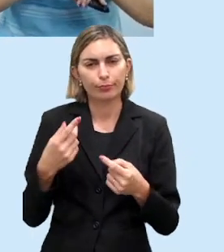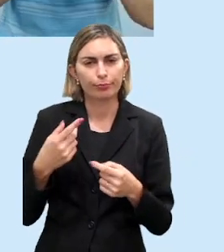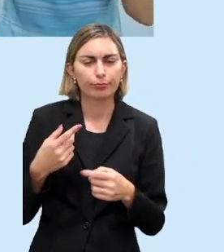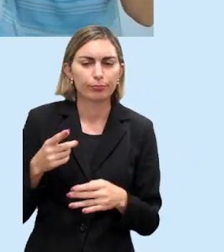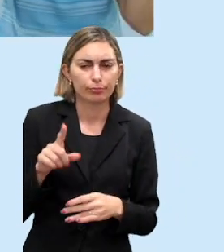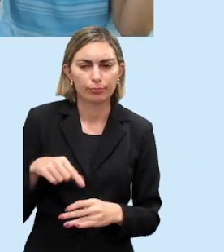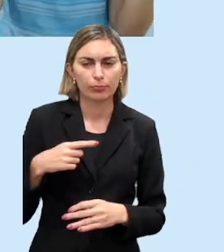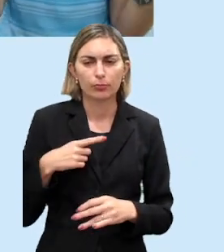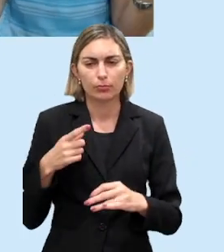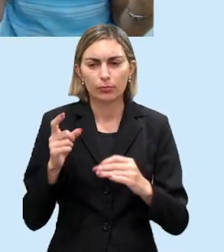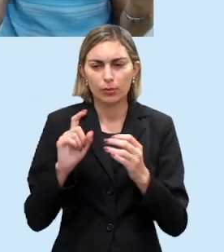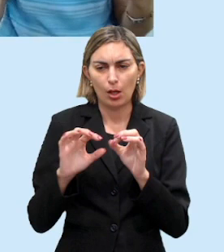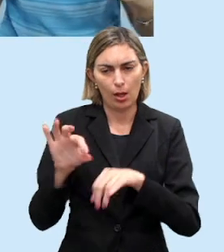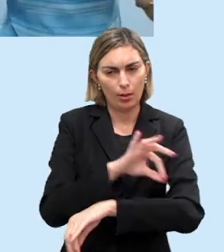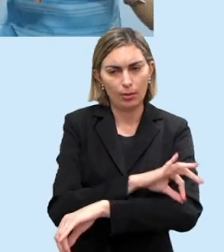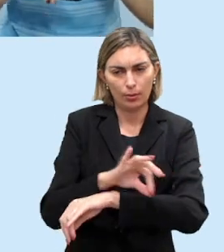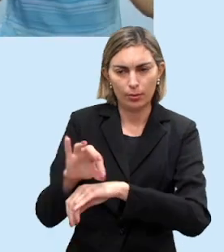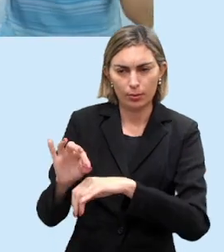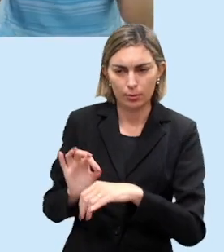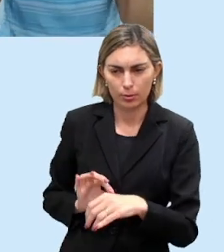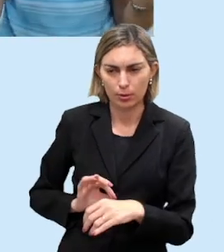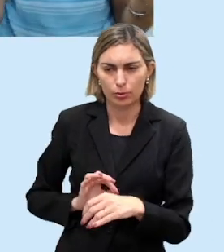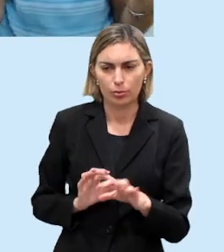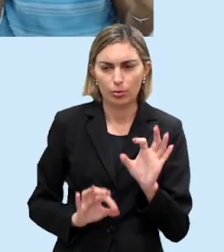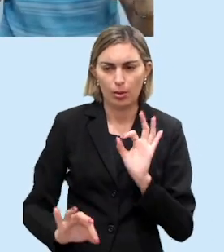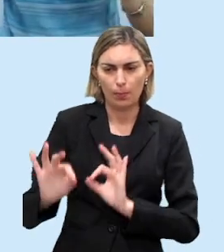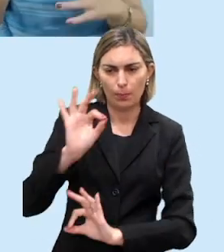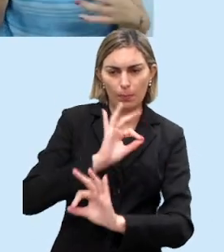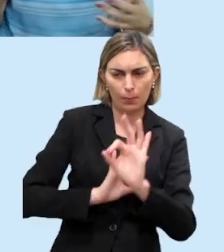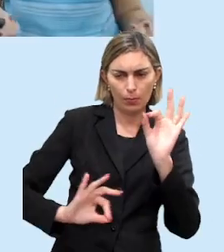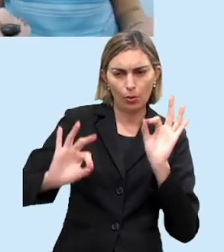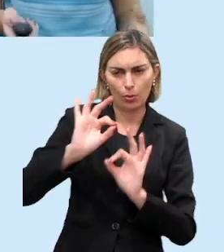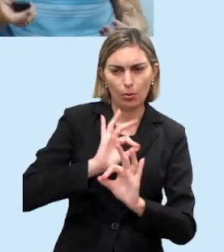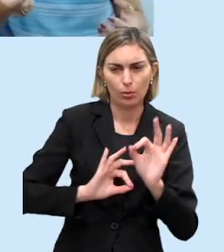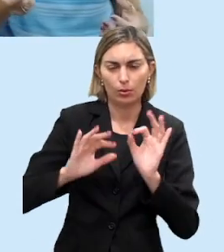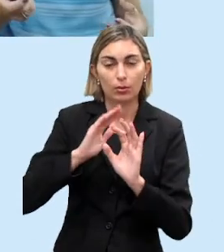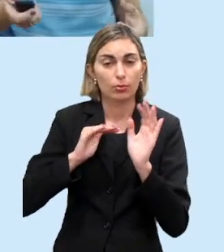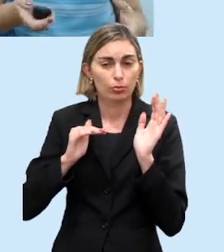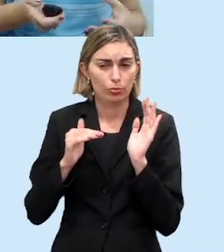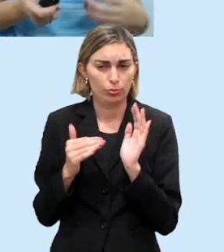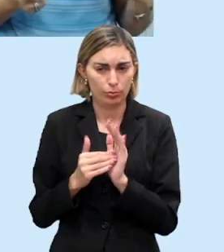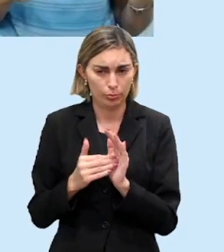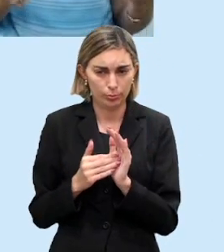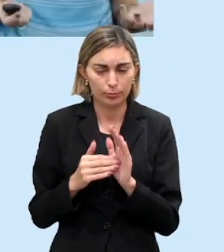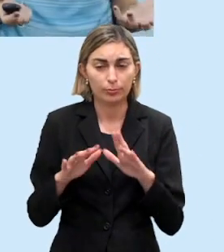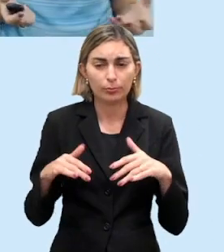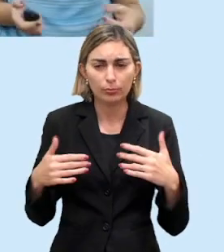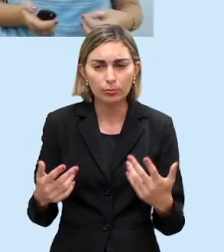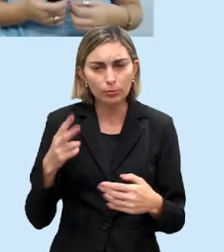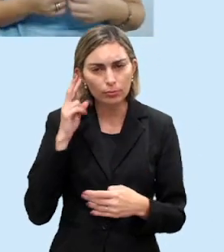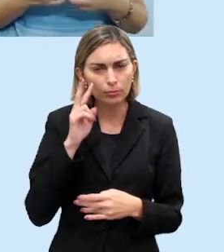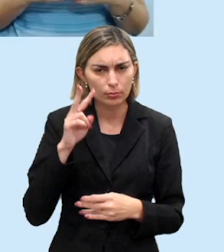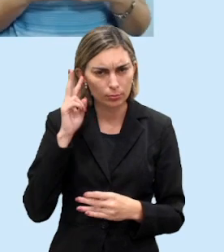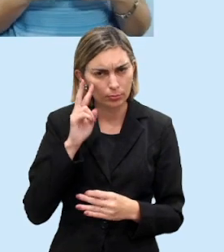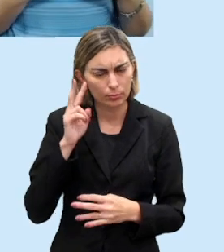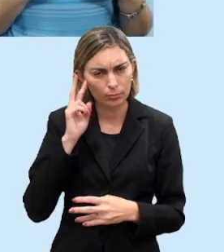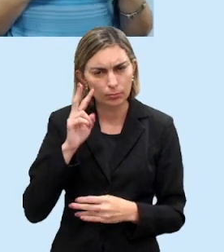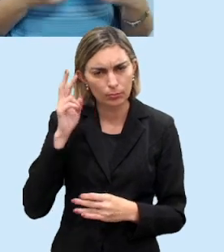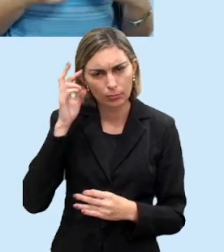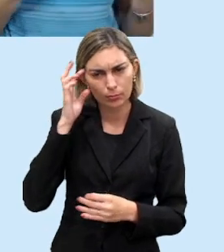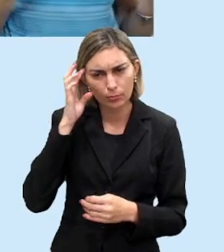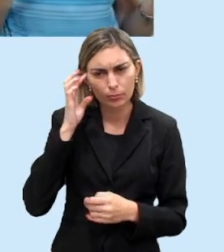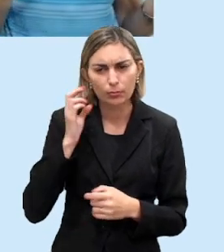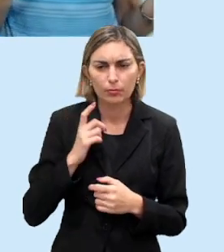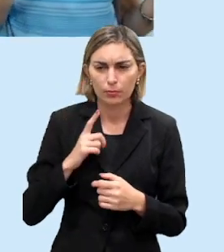de arquitetura, não é, de modelagem de tudo isso, não é? Então, lembrem que o